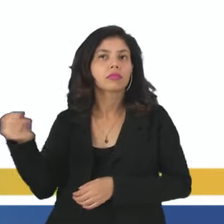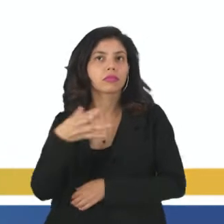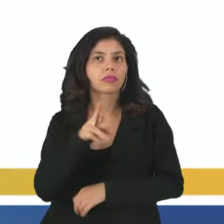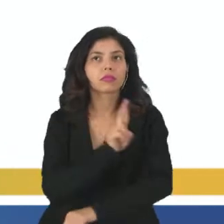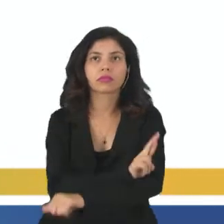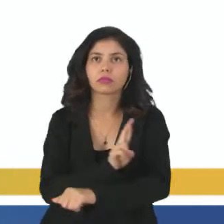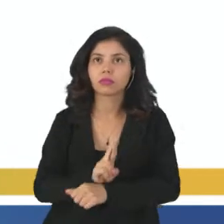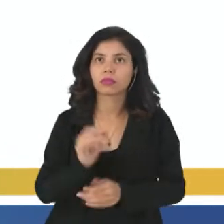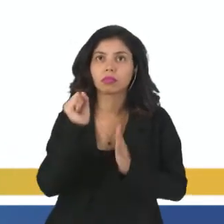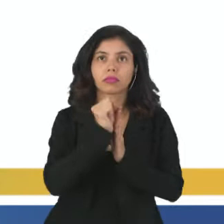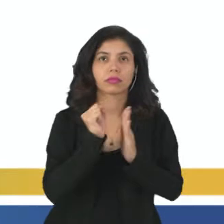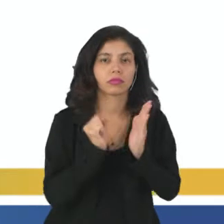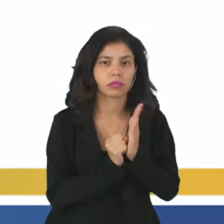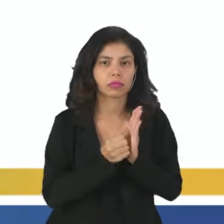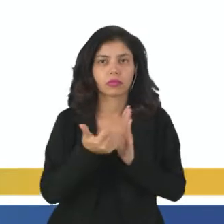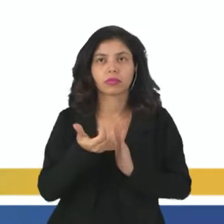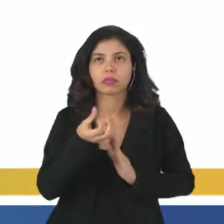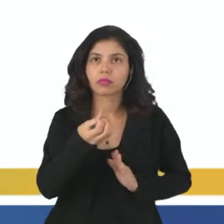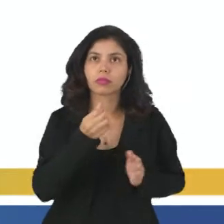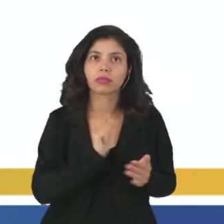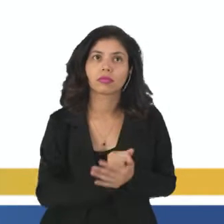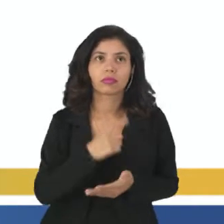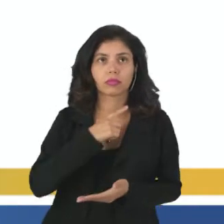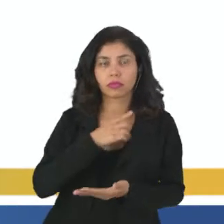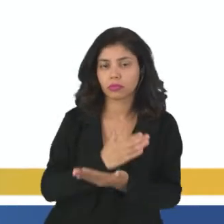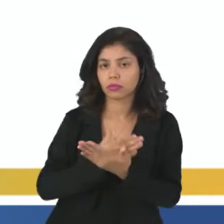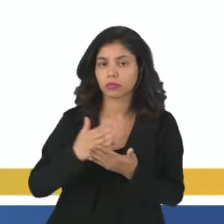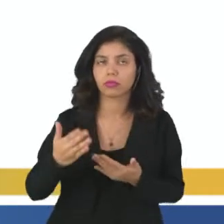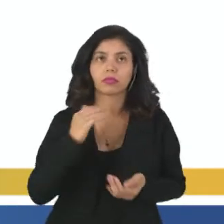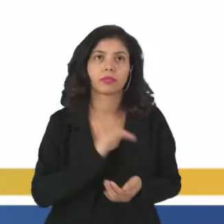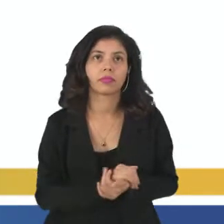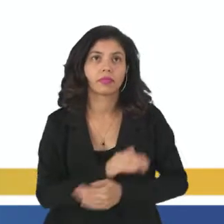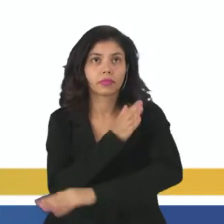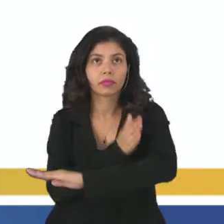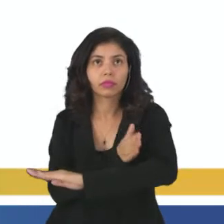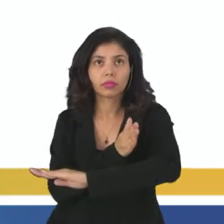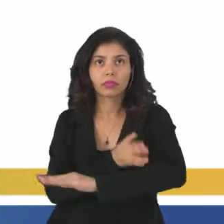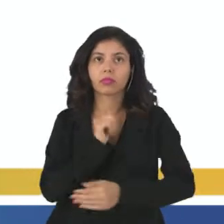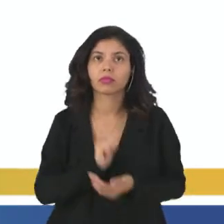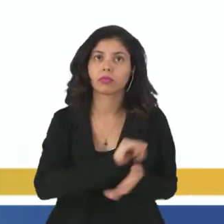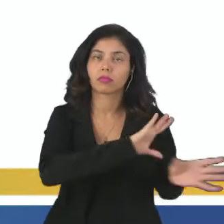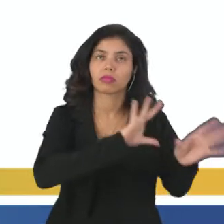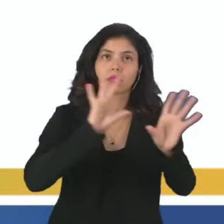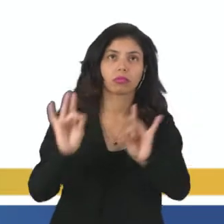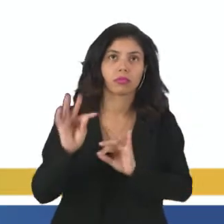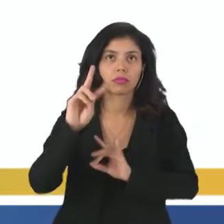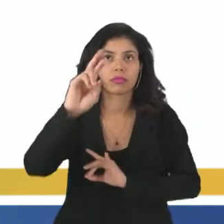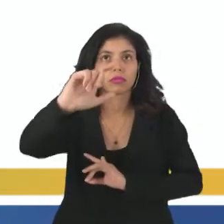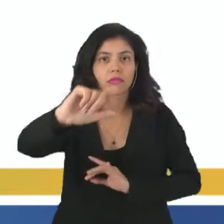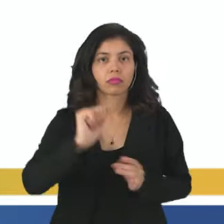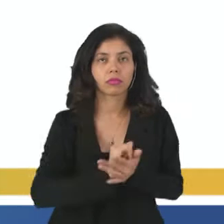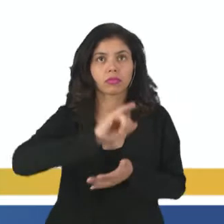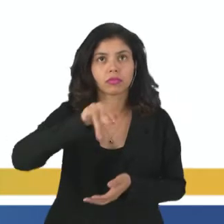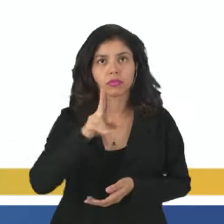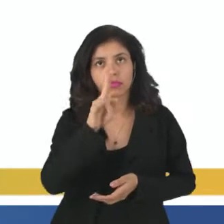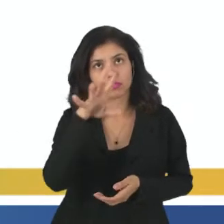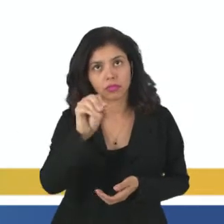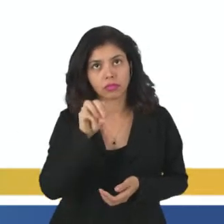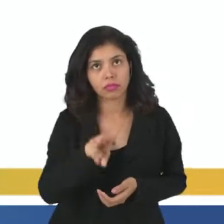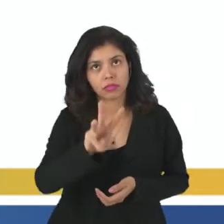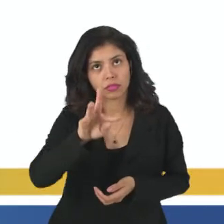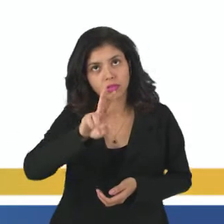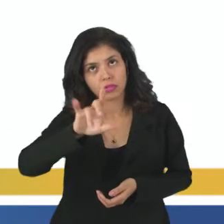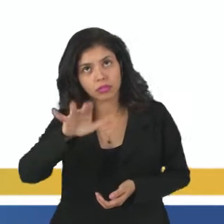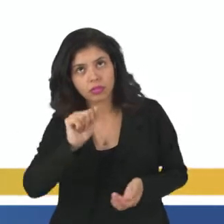do século XVI tiveram início desde a Idade Média, através dos teólogos John Wycliffe